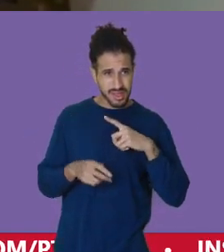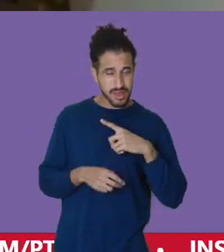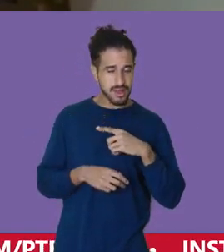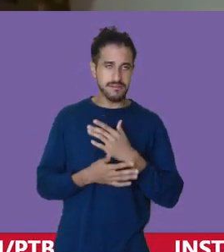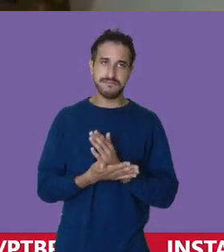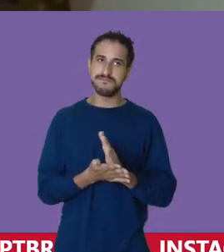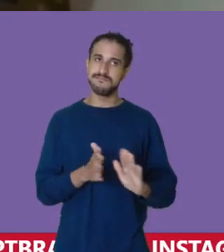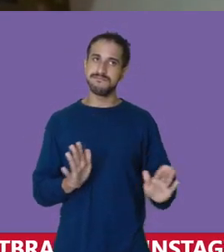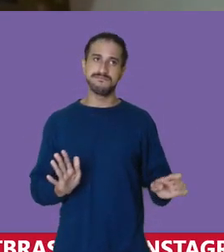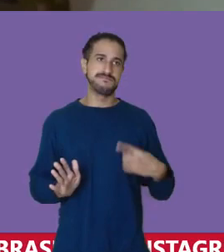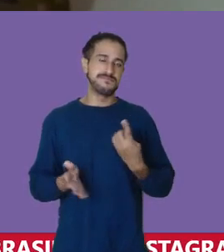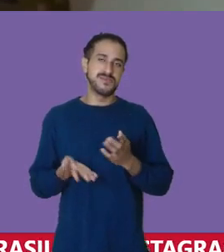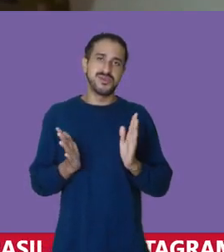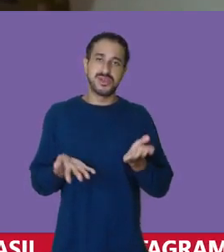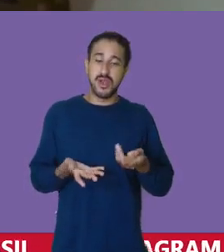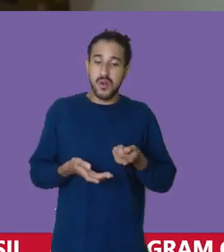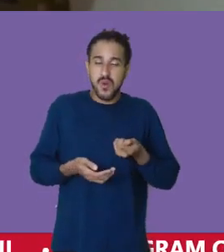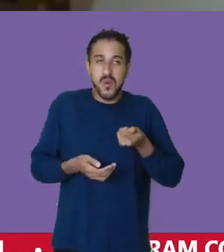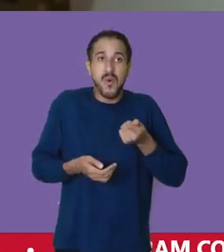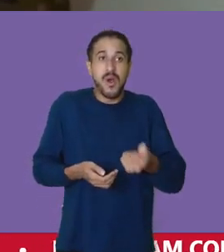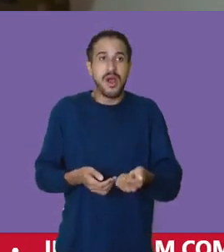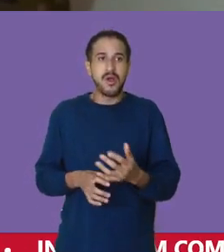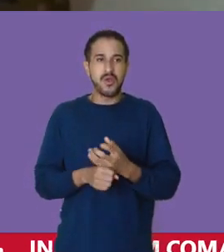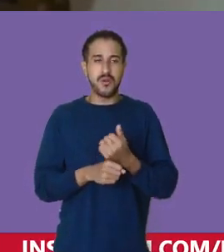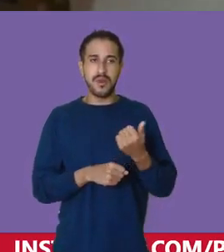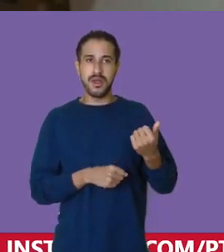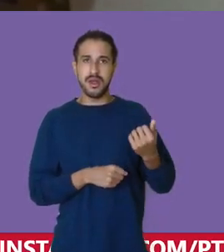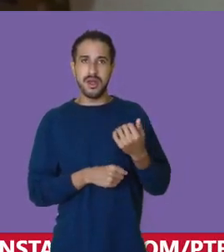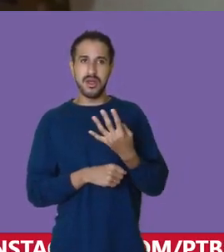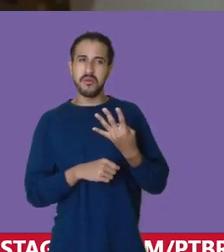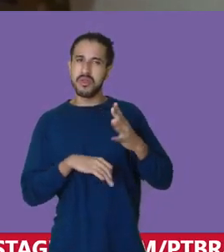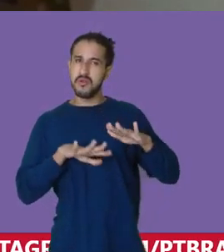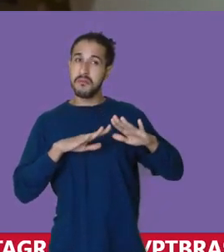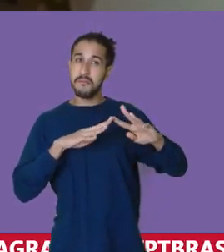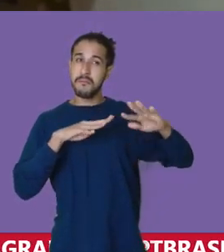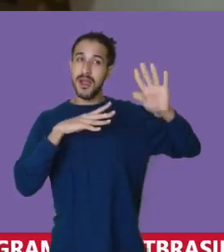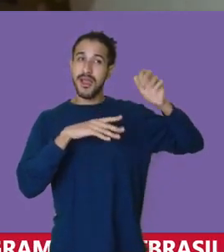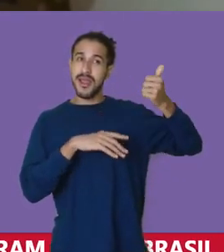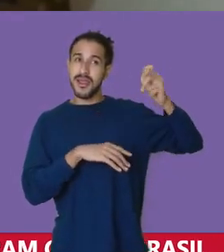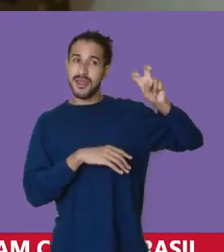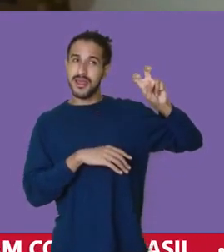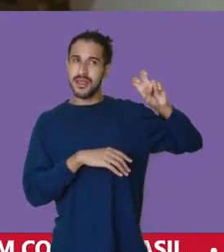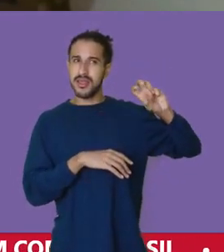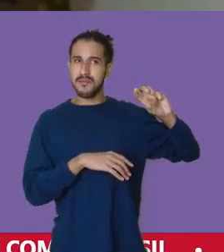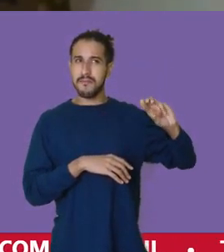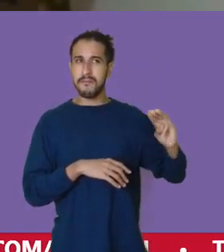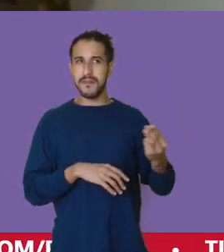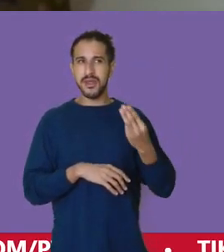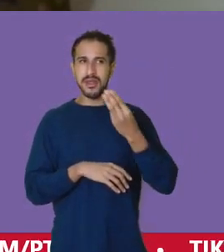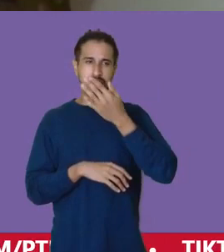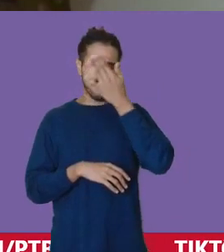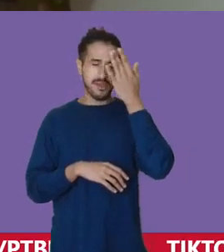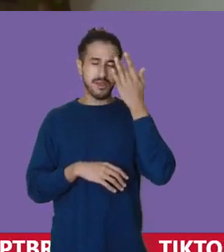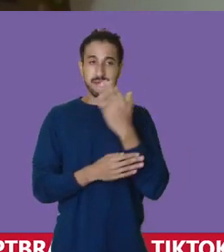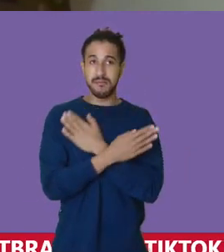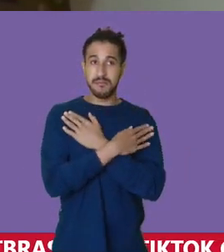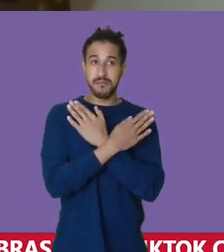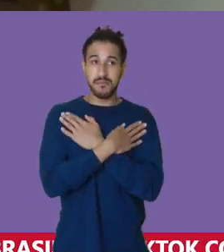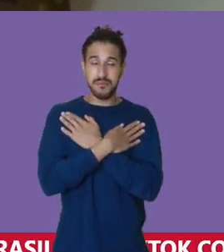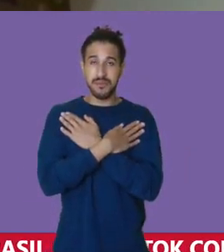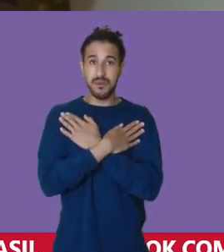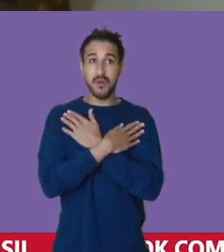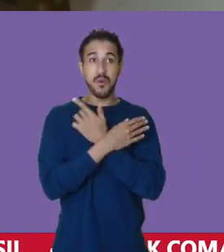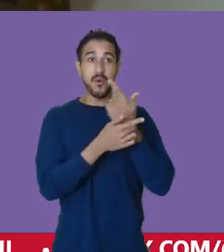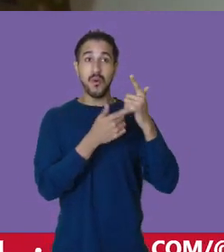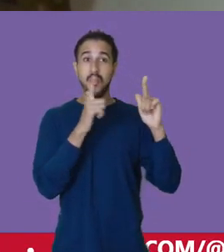mais. Nós já estamos praticamente com 14, talvez mais, 15 milhões de pessoas desempregadas,